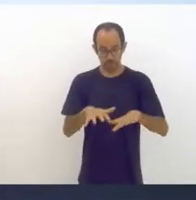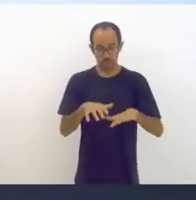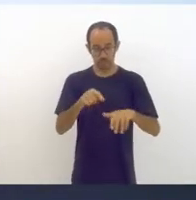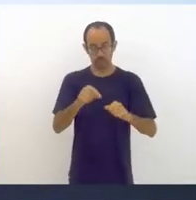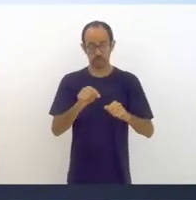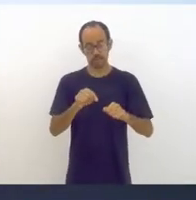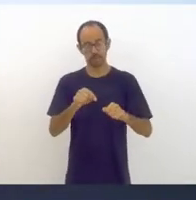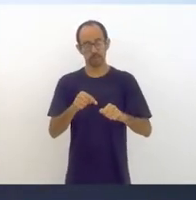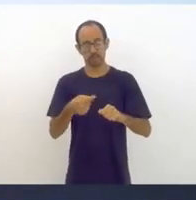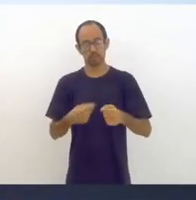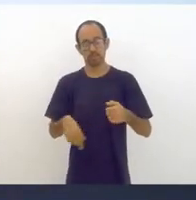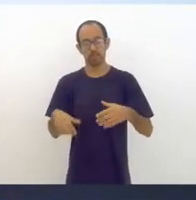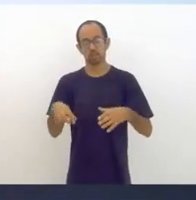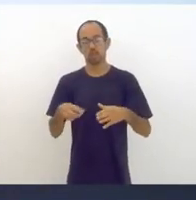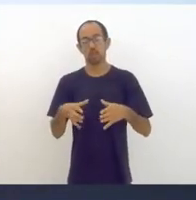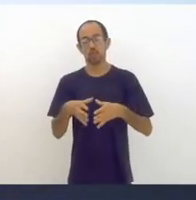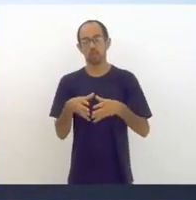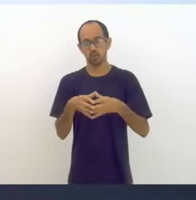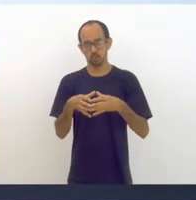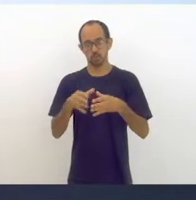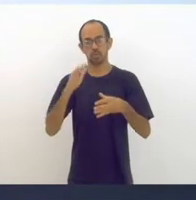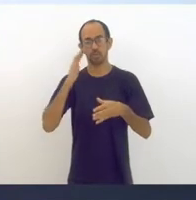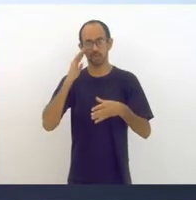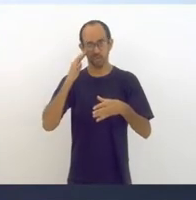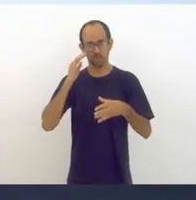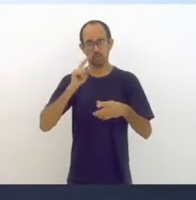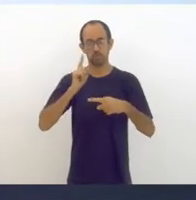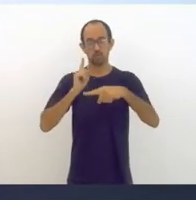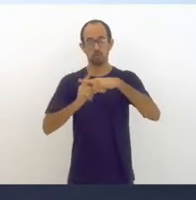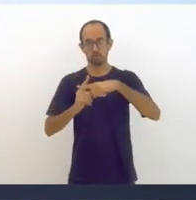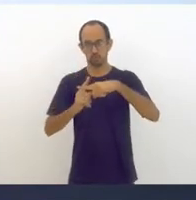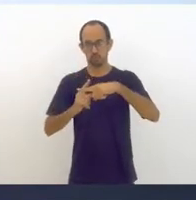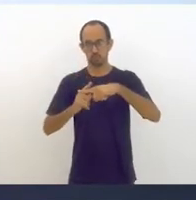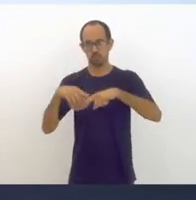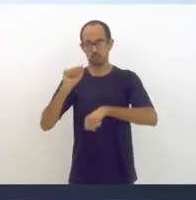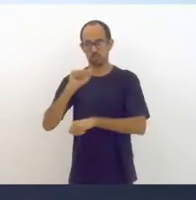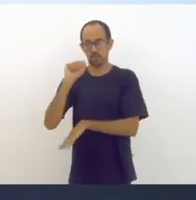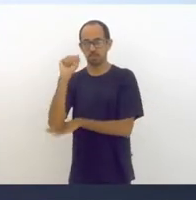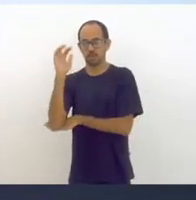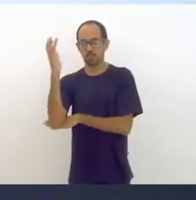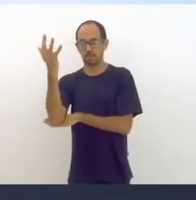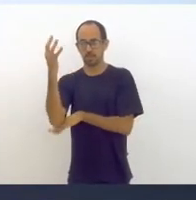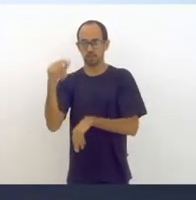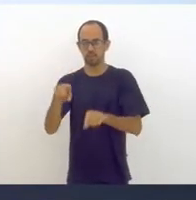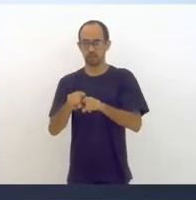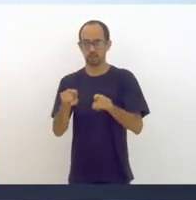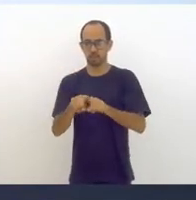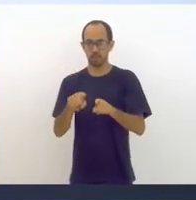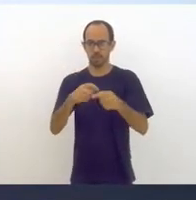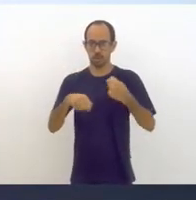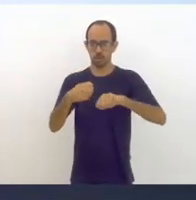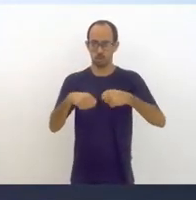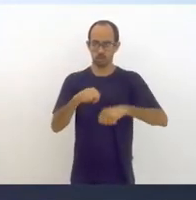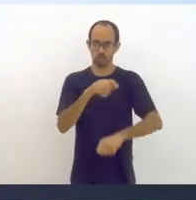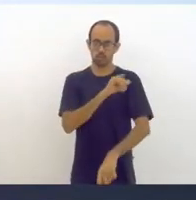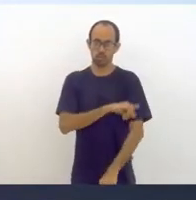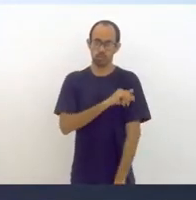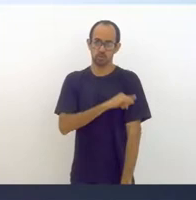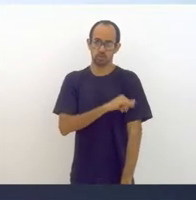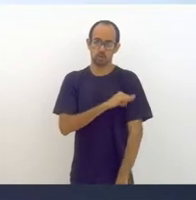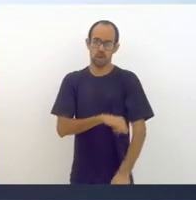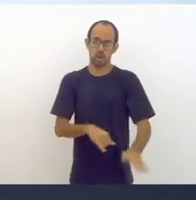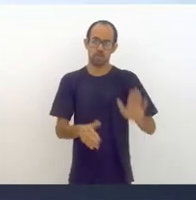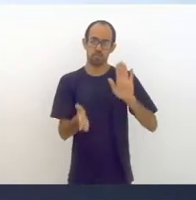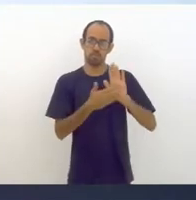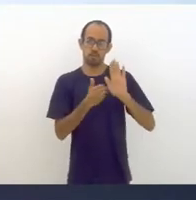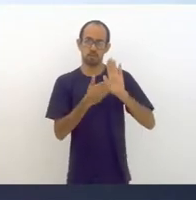sul-fluminense enxerga como positiva para o meio ambiente e para a economia do Estado do Rio de Janeiro a propositura